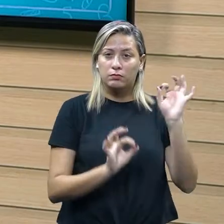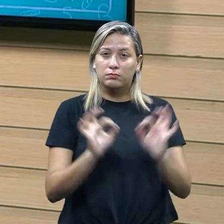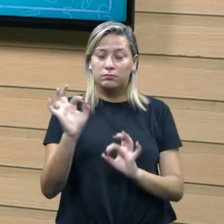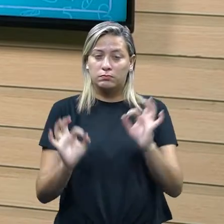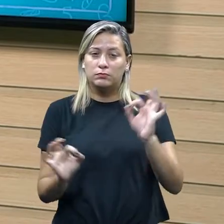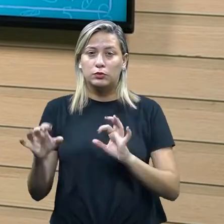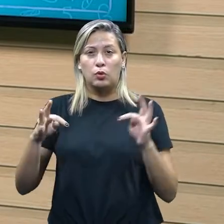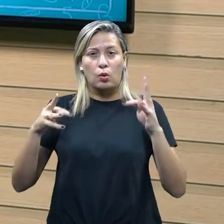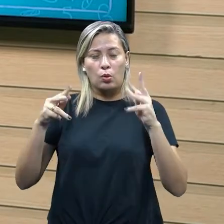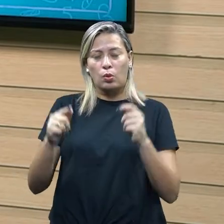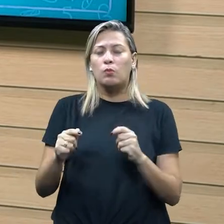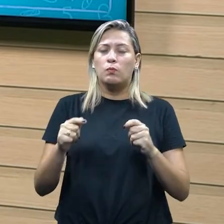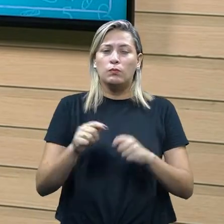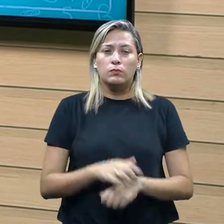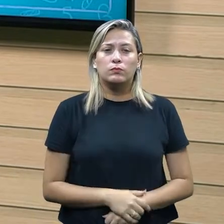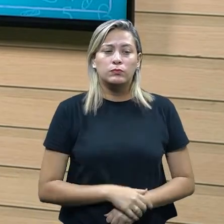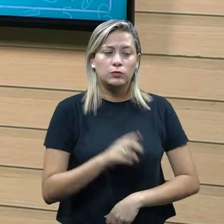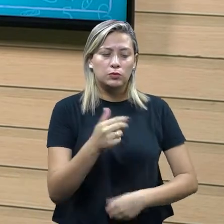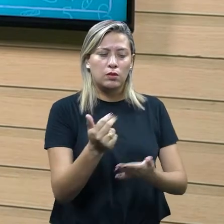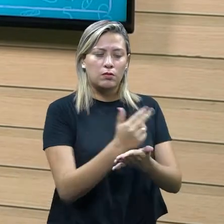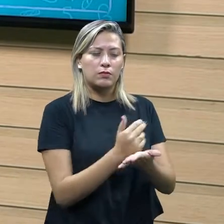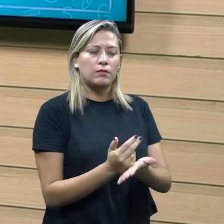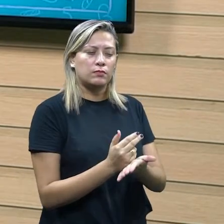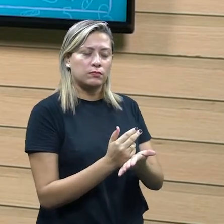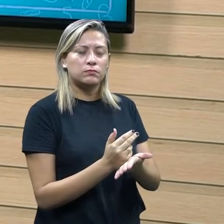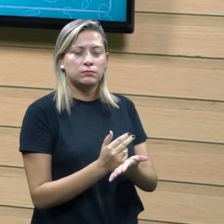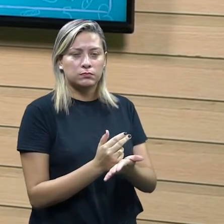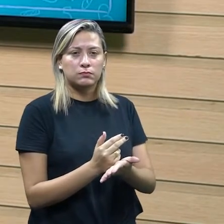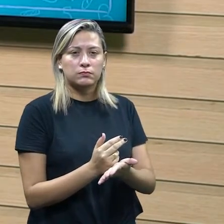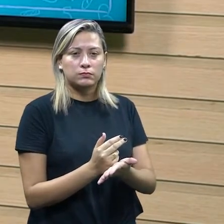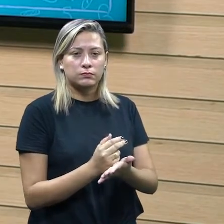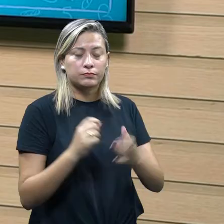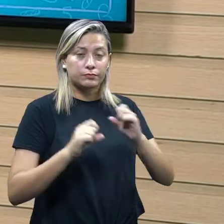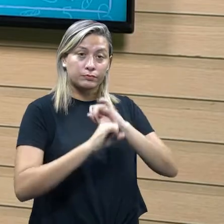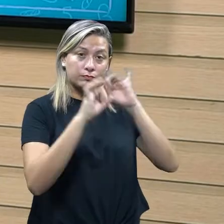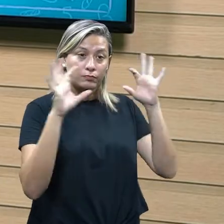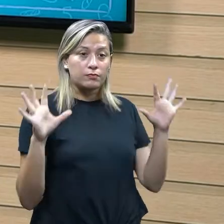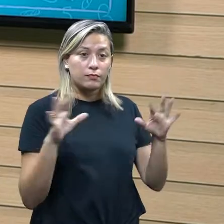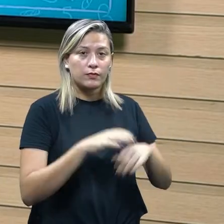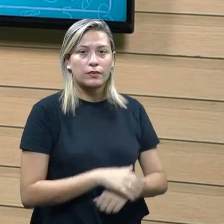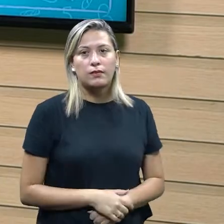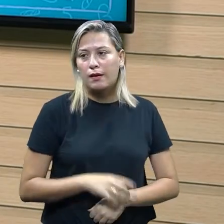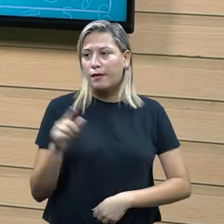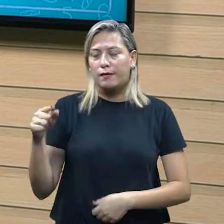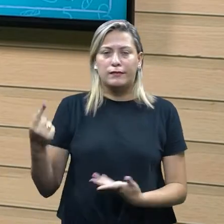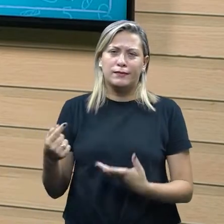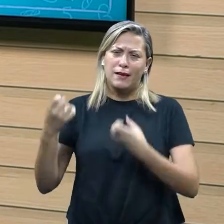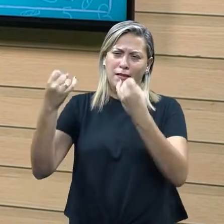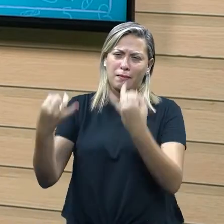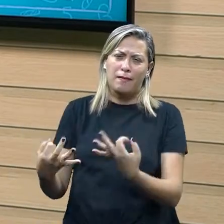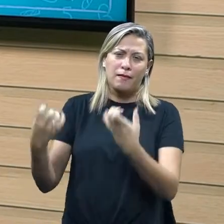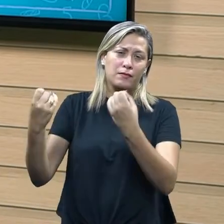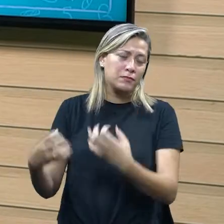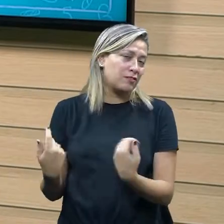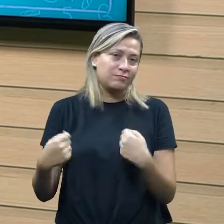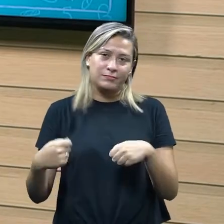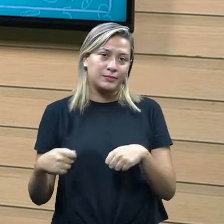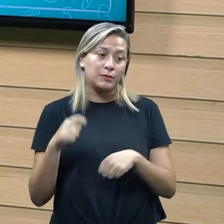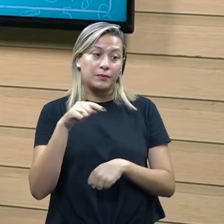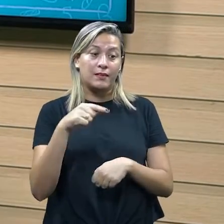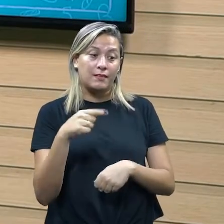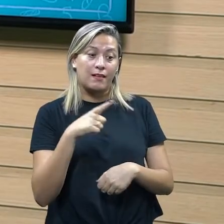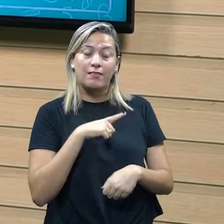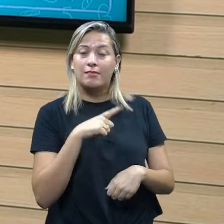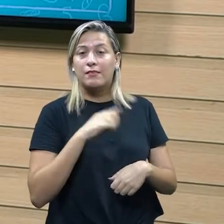ali desenhadinho, bem claro, tudo escrito de forma que você não precisa perder tempo explicando ainda a sua ideia, né? A ideia já vai